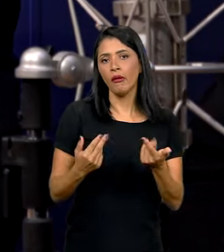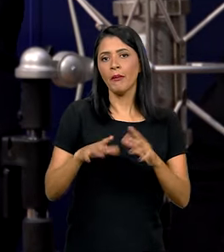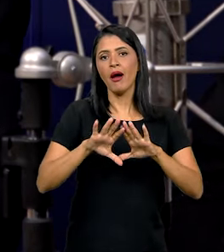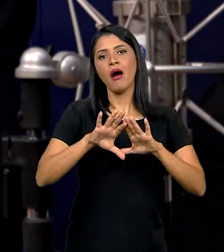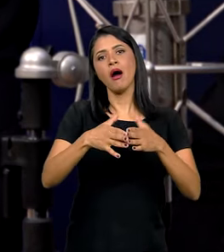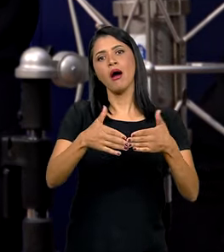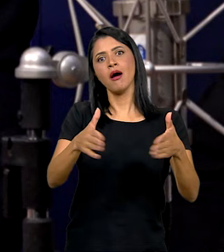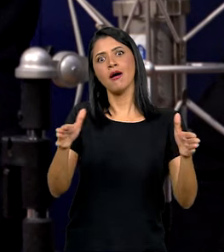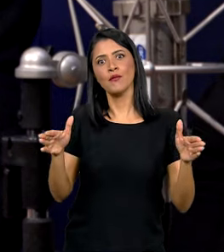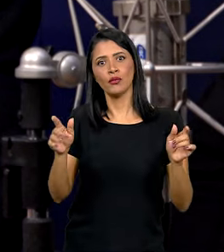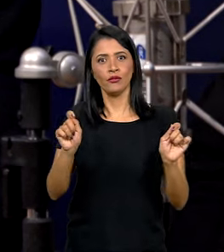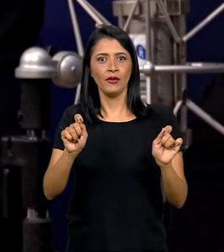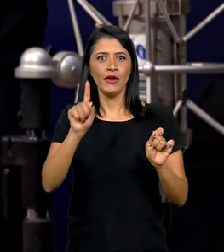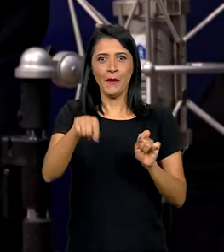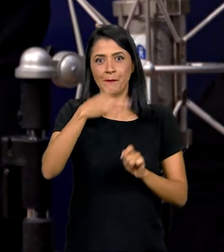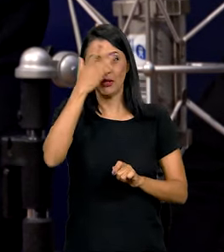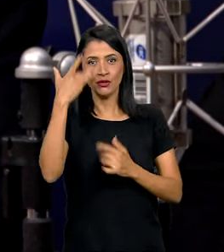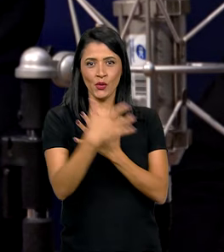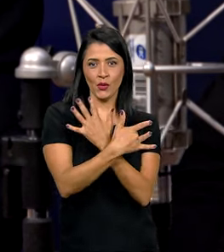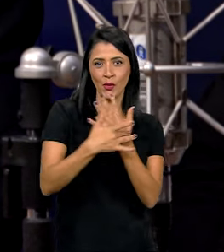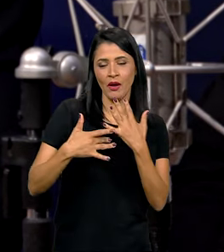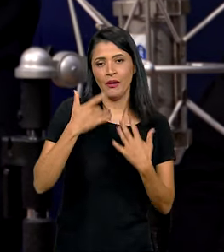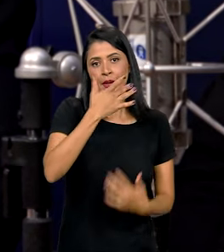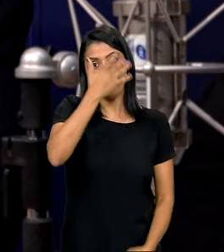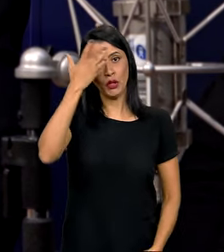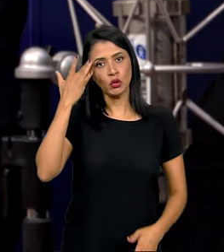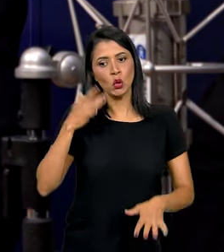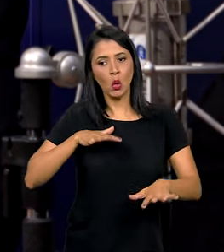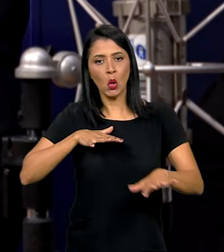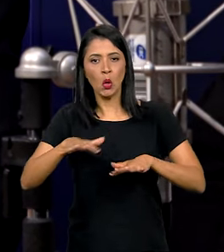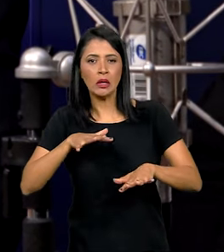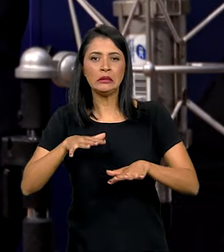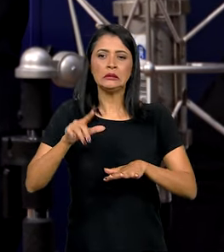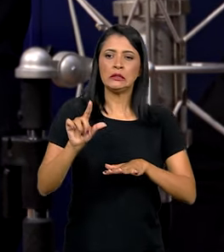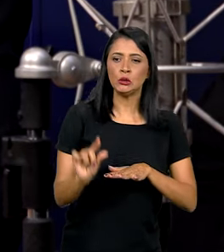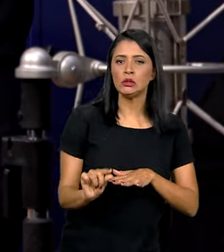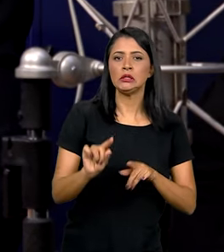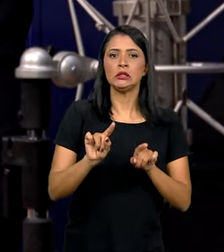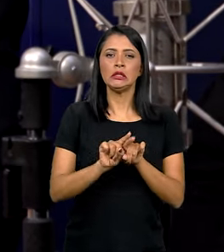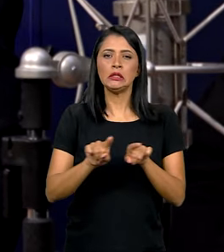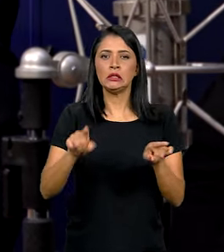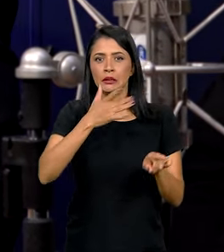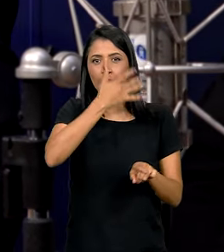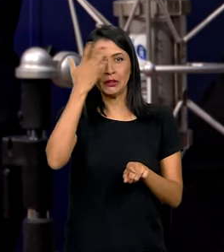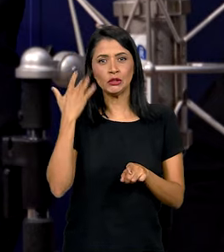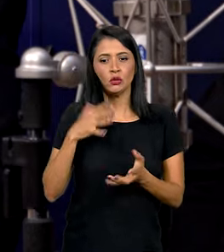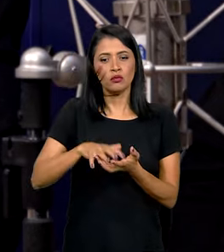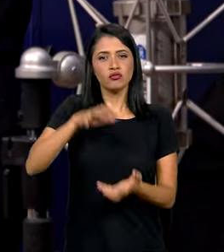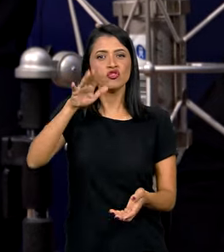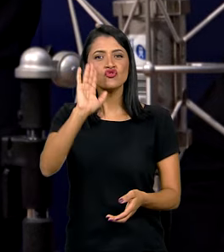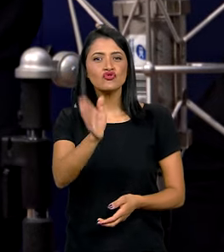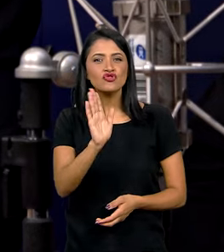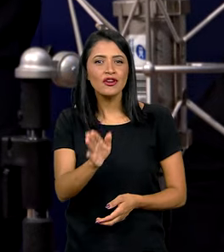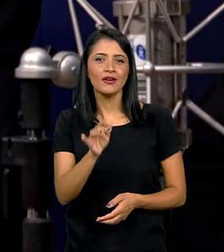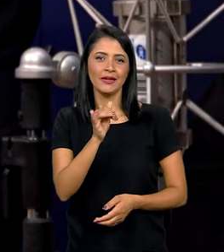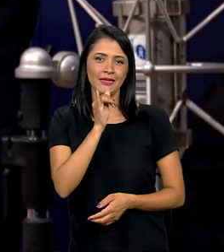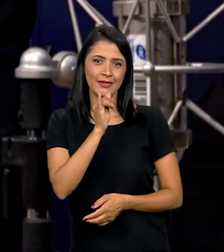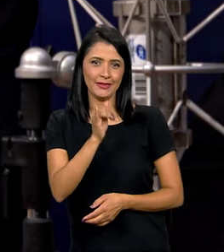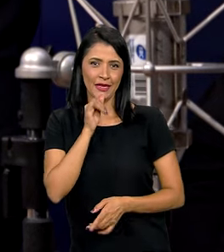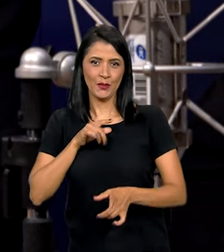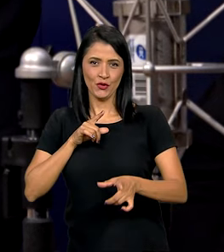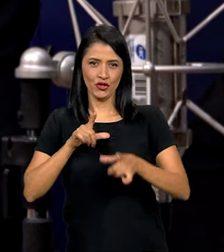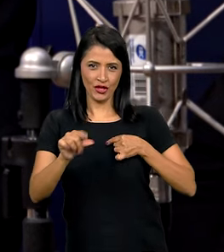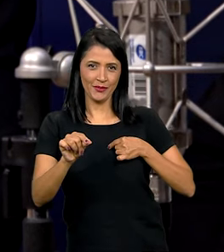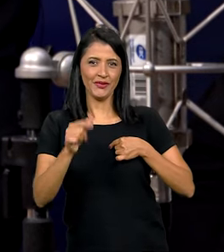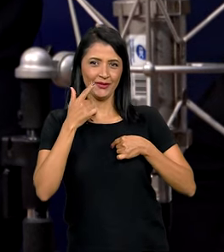conceito mais amplo mesmo né de pessoas com deficiência de pessoas que T mobilidade reduzida de pessoas que tão em idade avançada como é o caso do Japão por